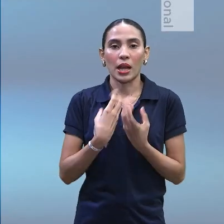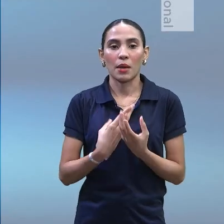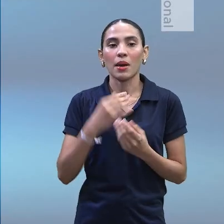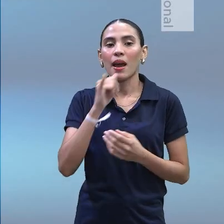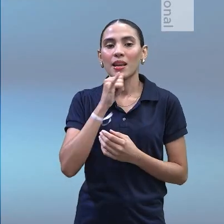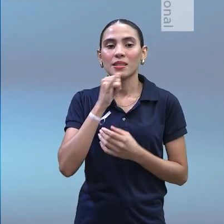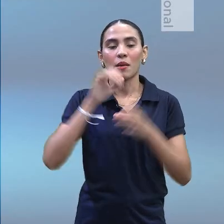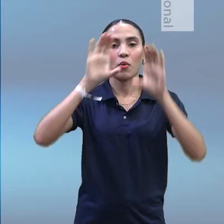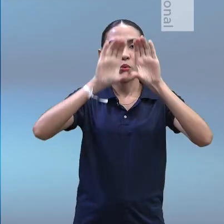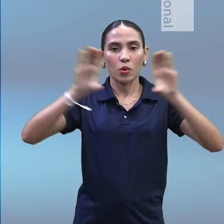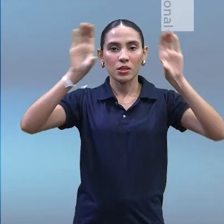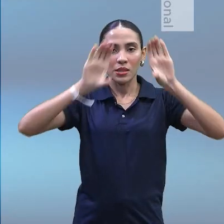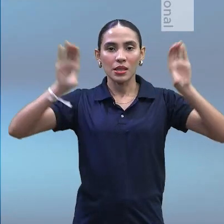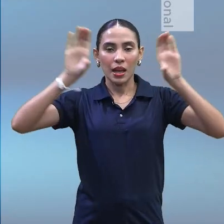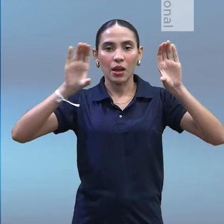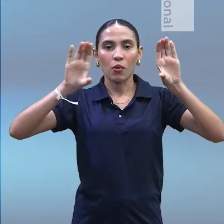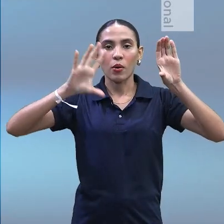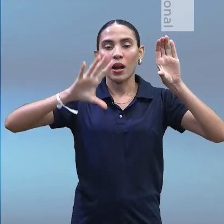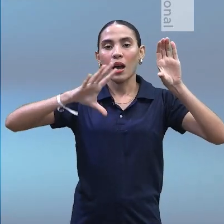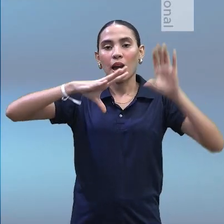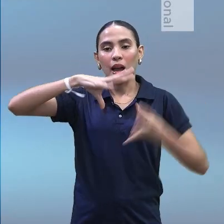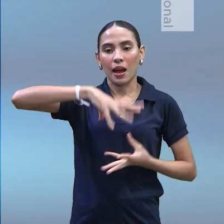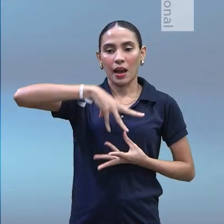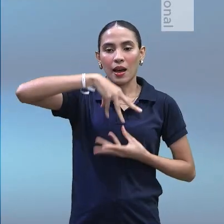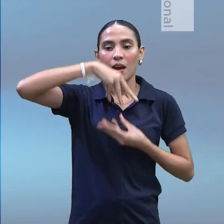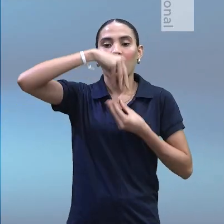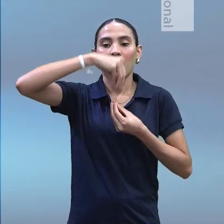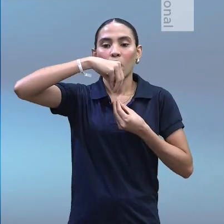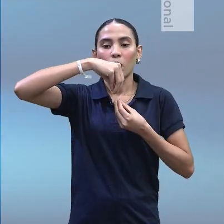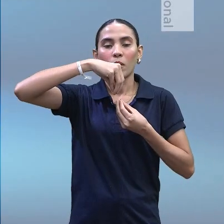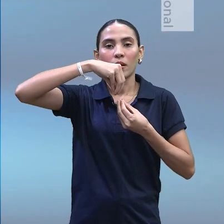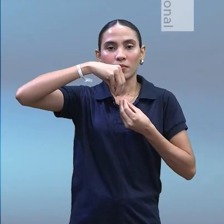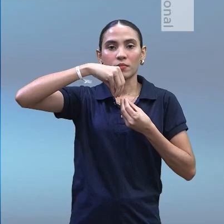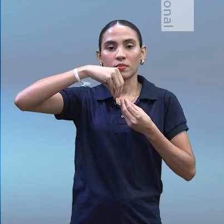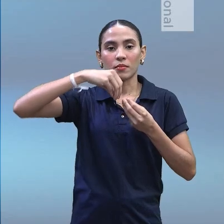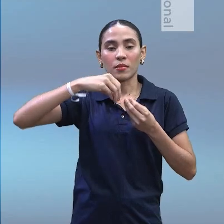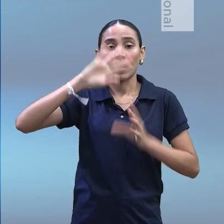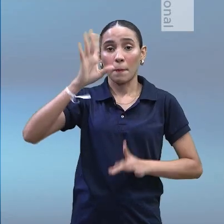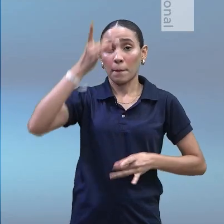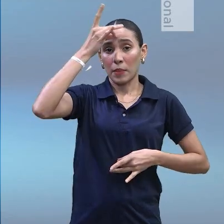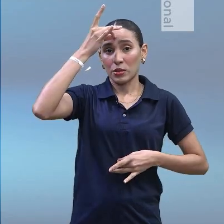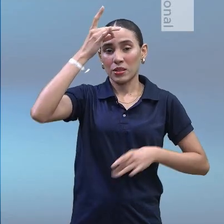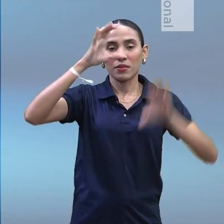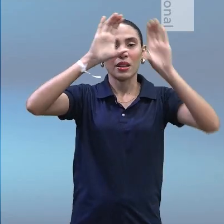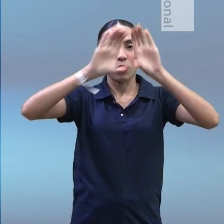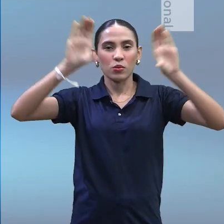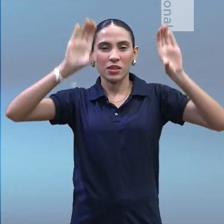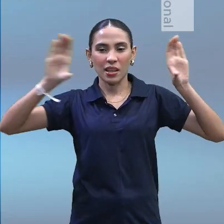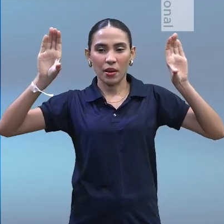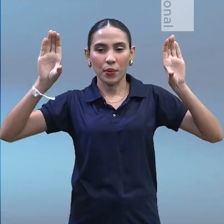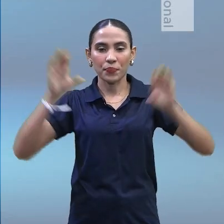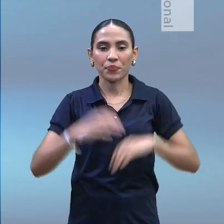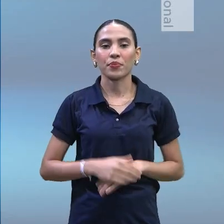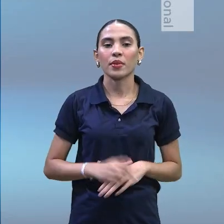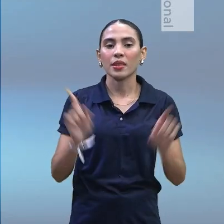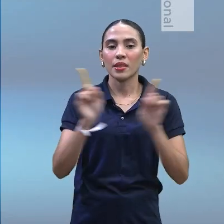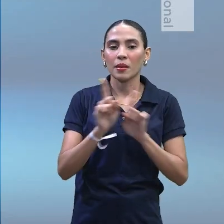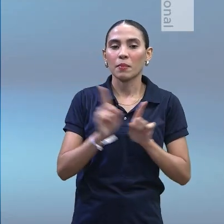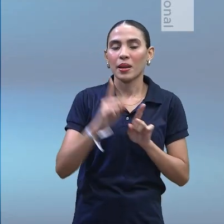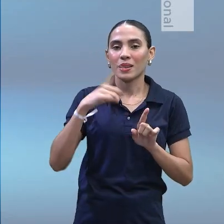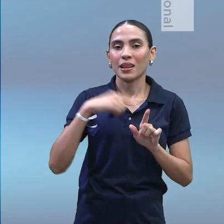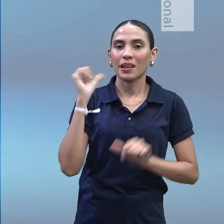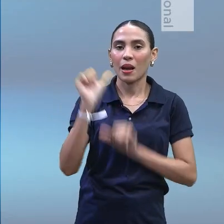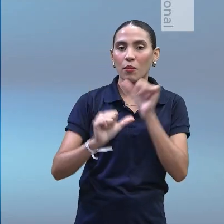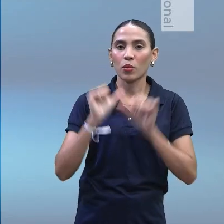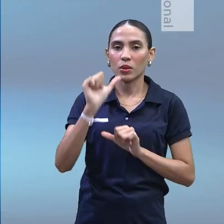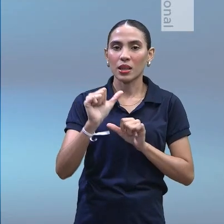céu, né, que acolhe a alma da menina. Ele personifica o céu, né? Nós temos também a